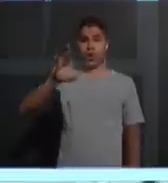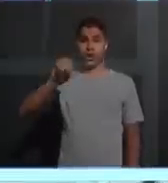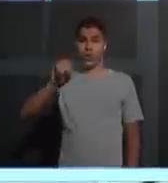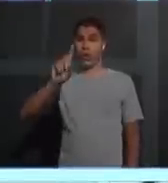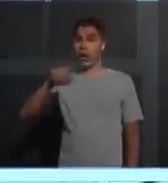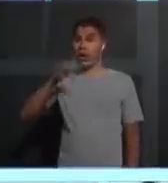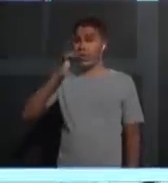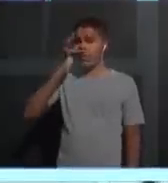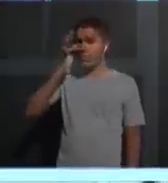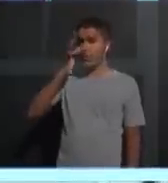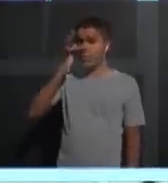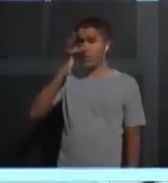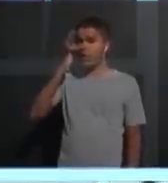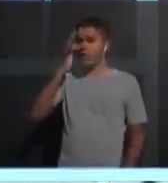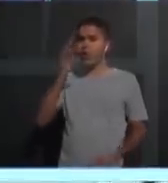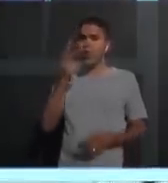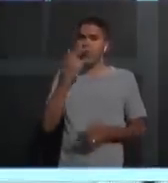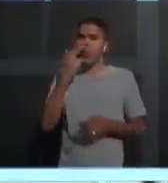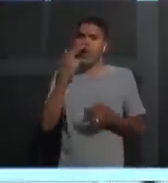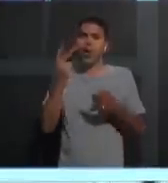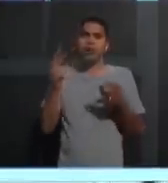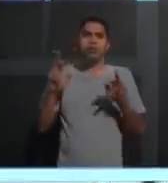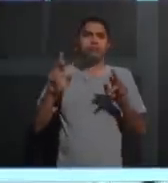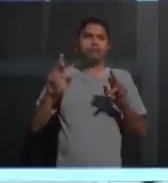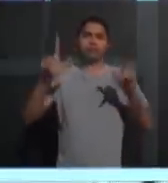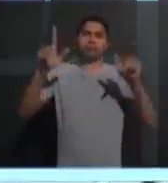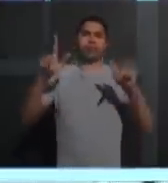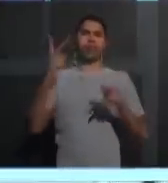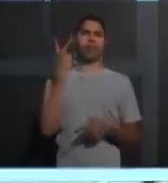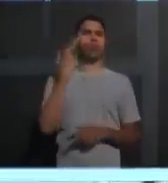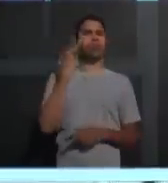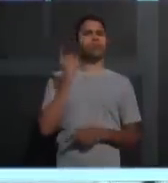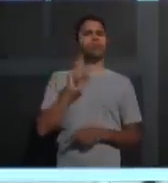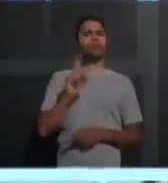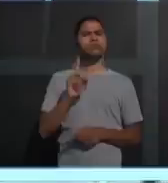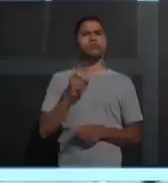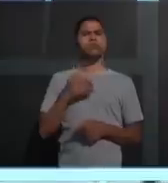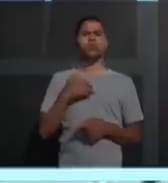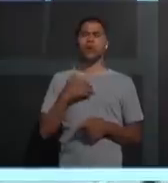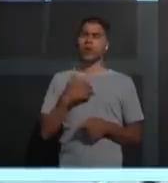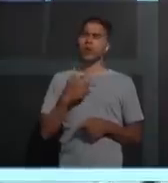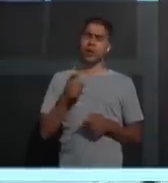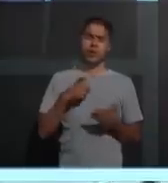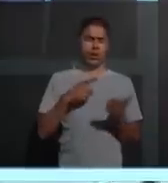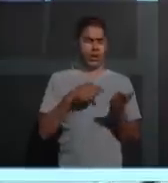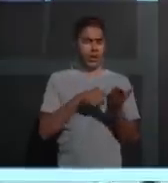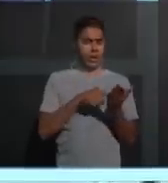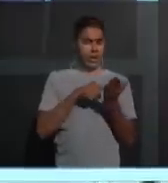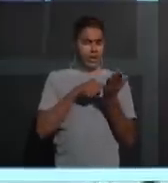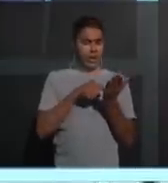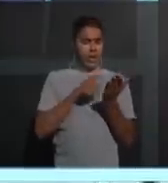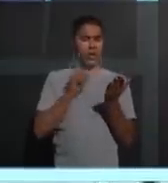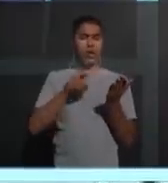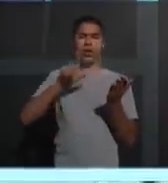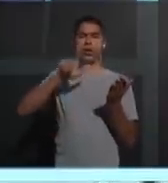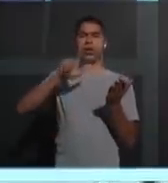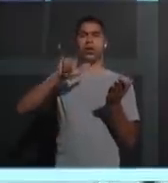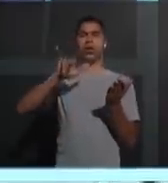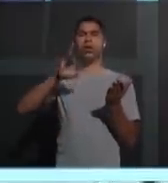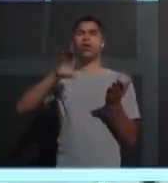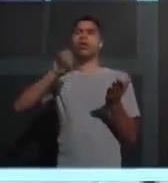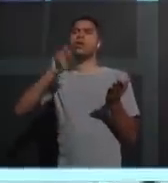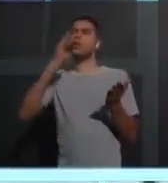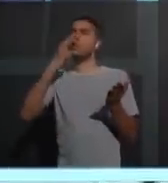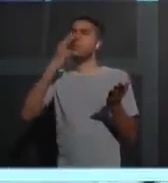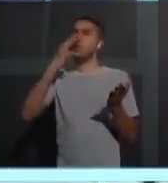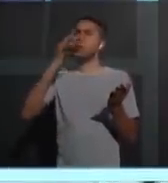flor exótica ou seja que não é comum em muitas missões a bíblia refere se aos livros como uma flor